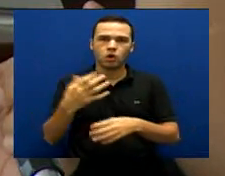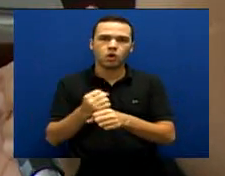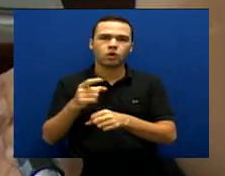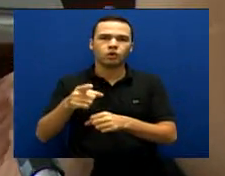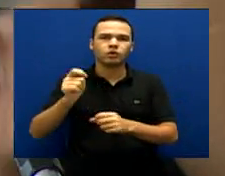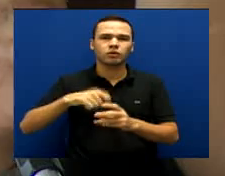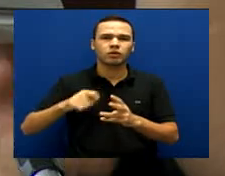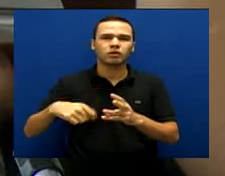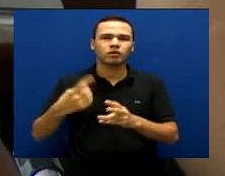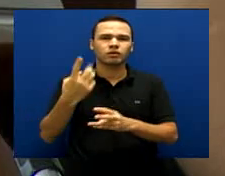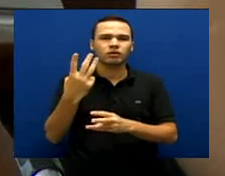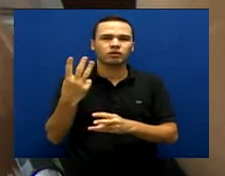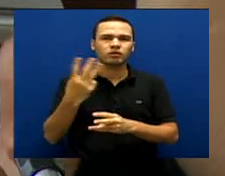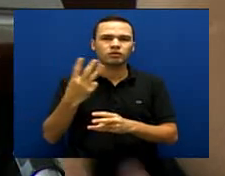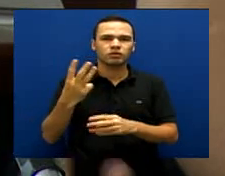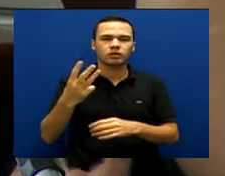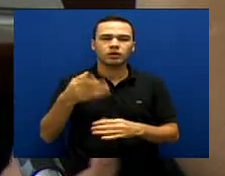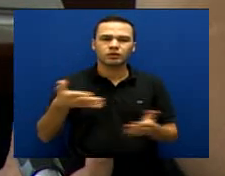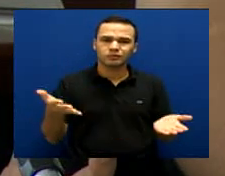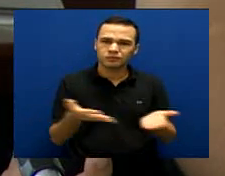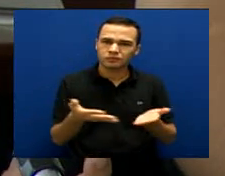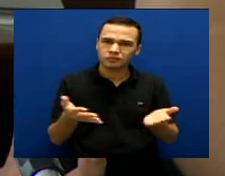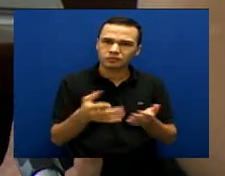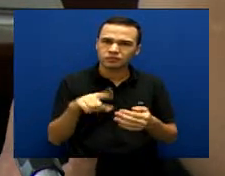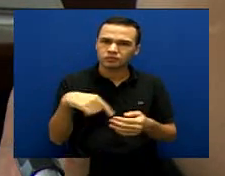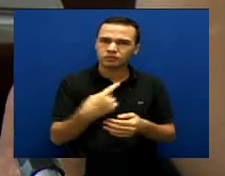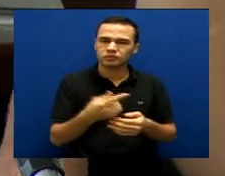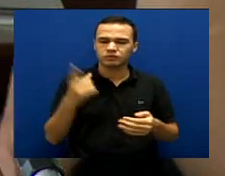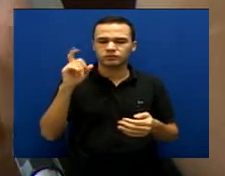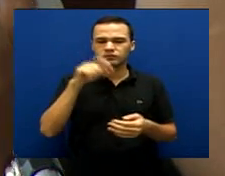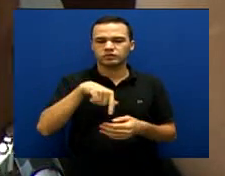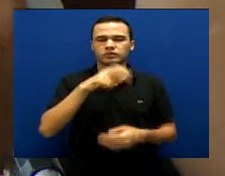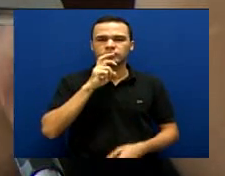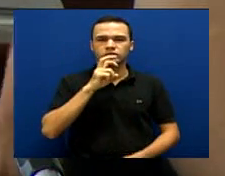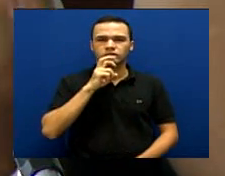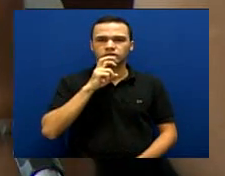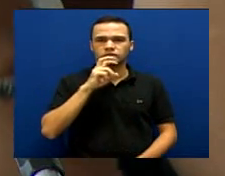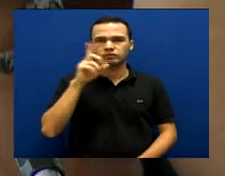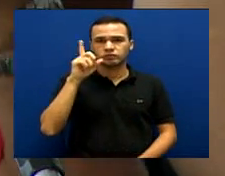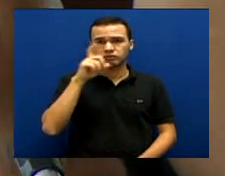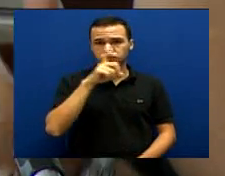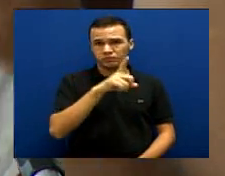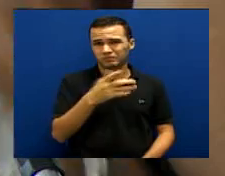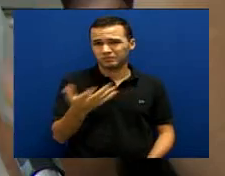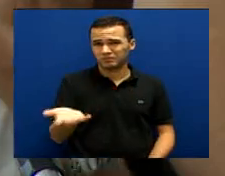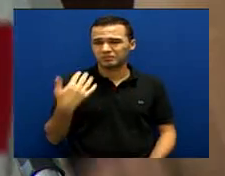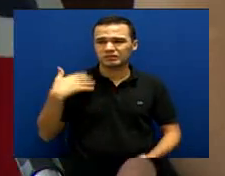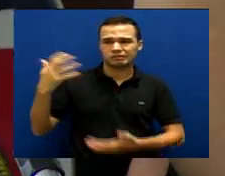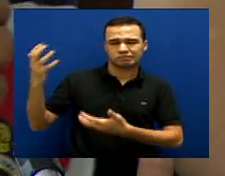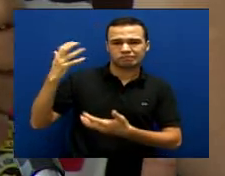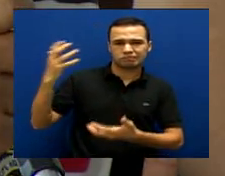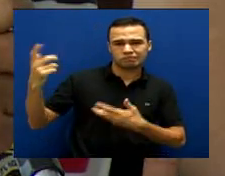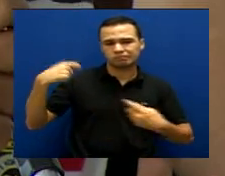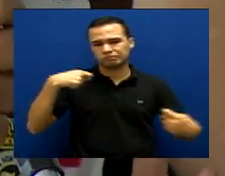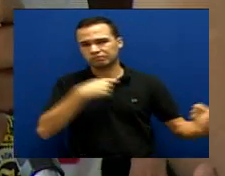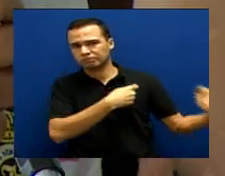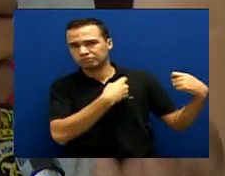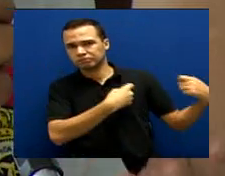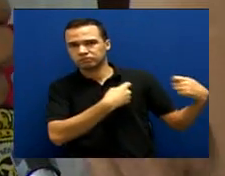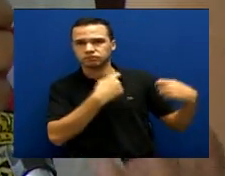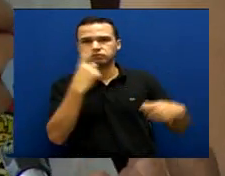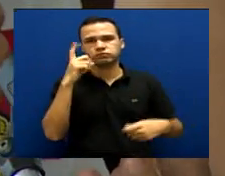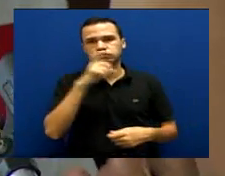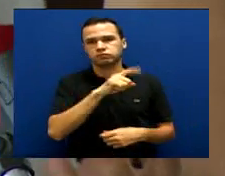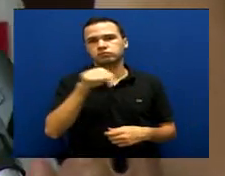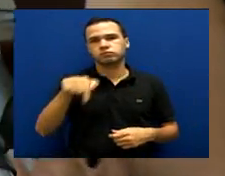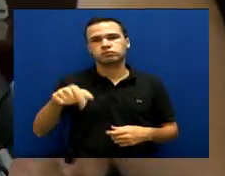trimestre diante do momento que a gente vive na cidade de uma apreensão tremenda com o caixa o